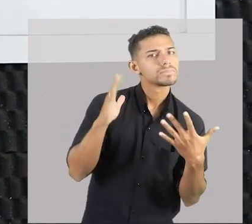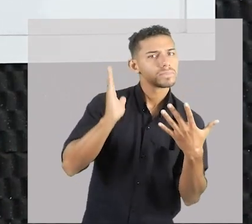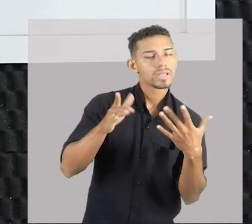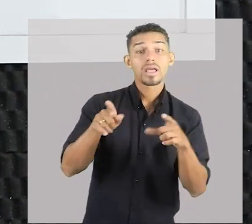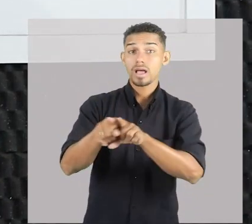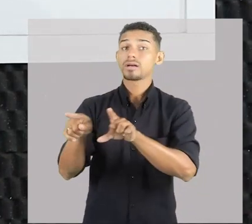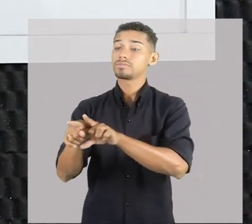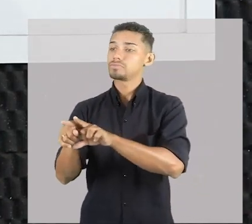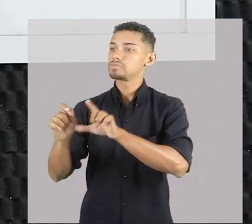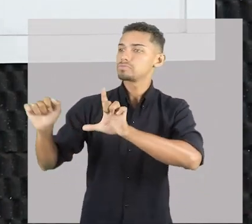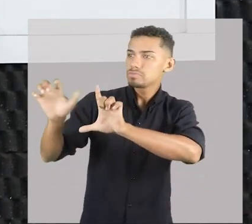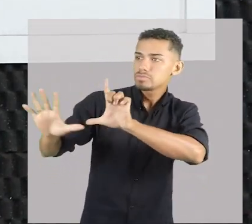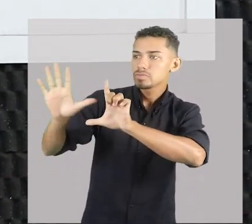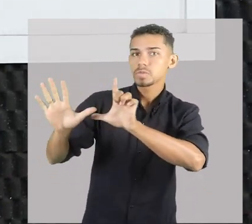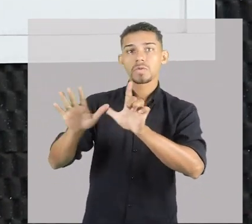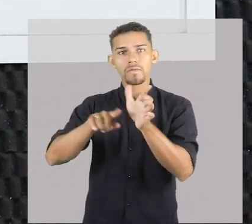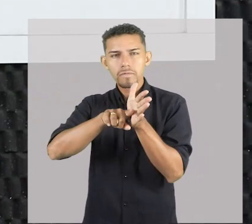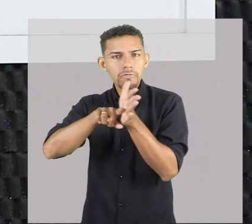instantânea, movimento